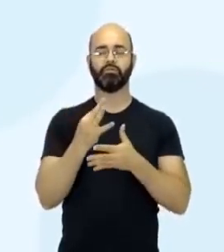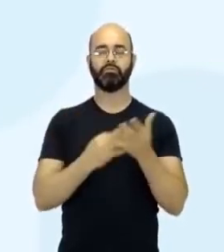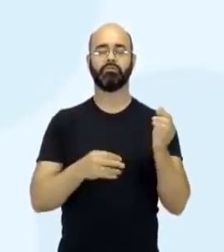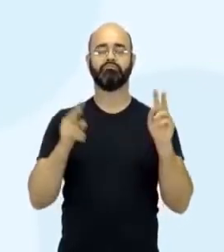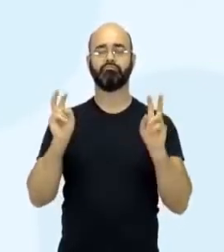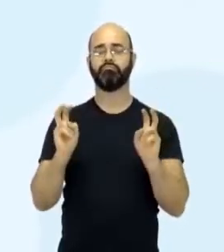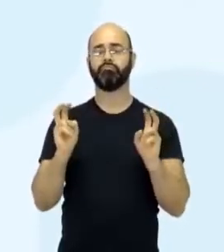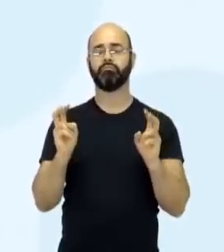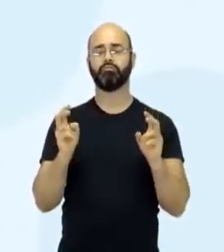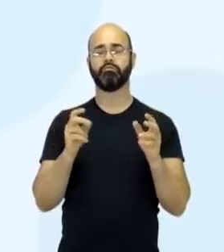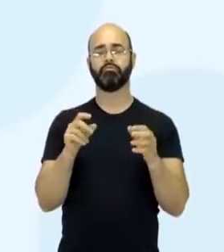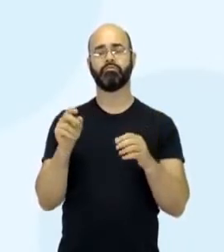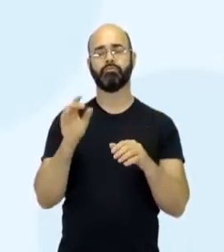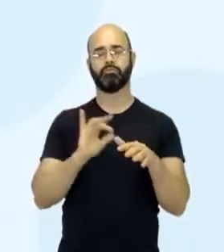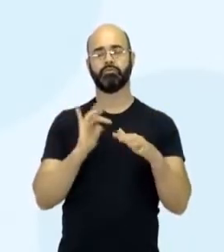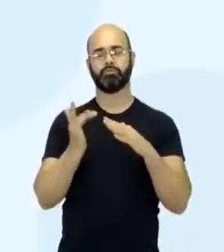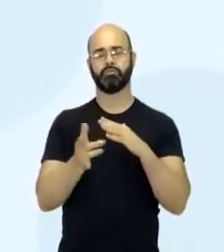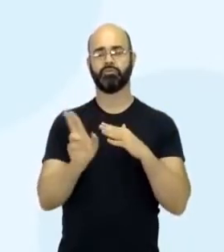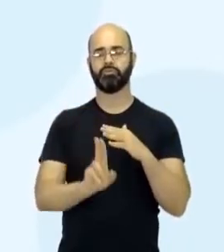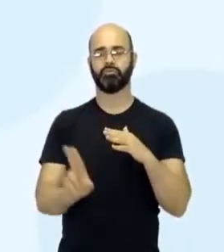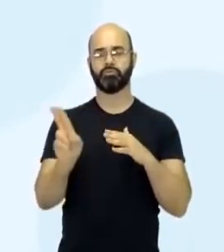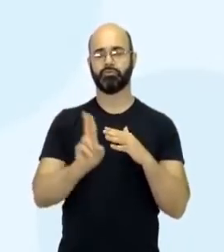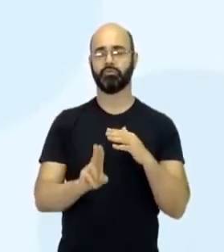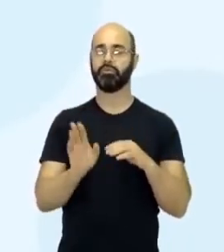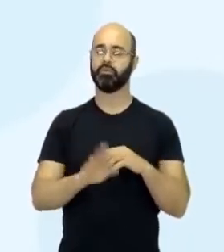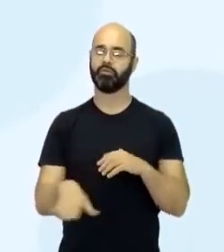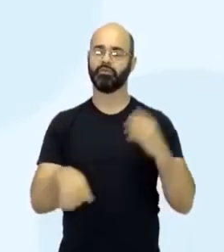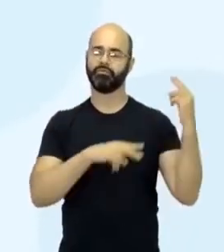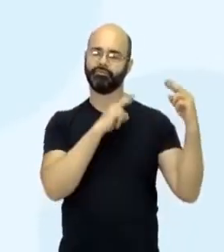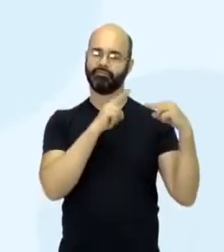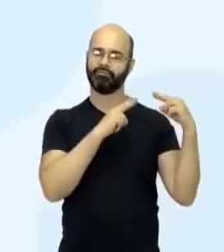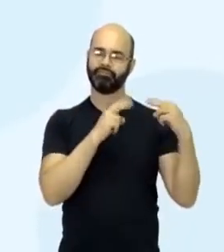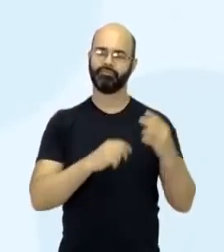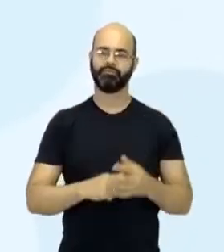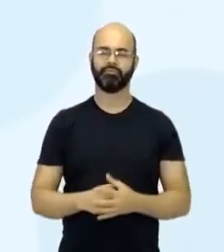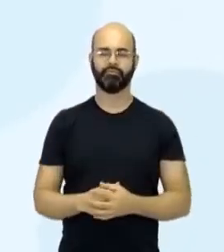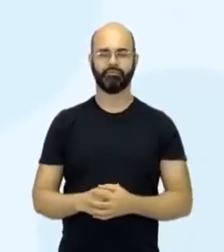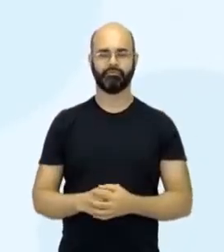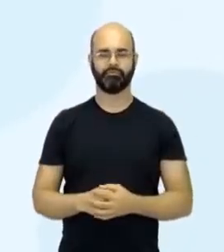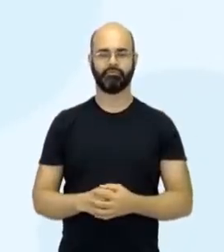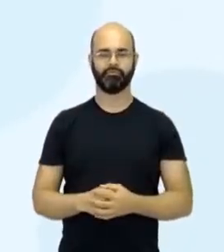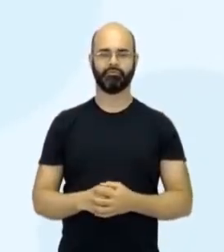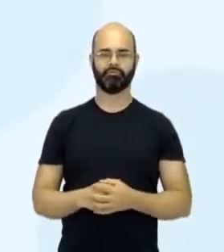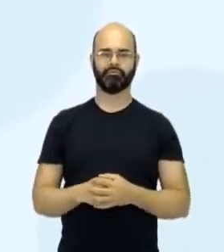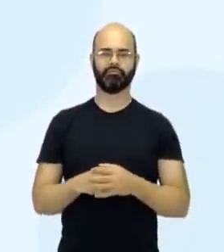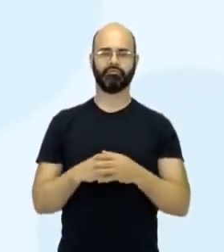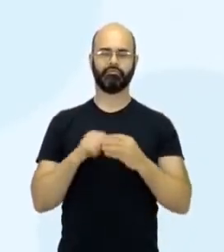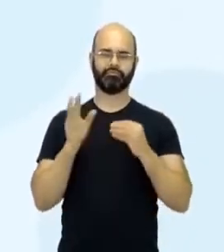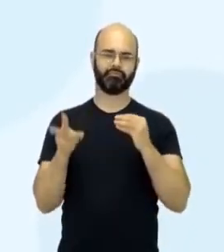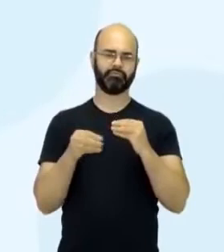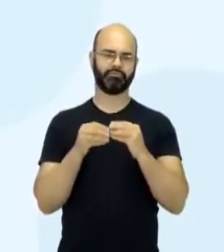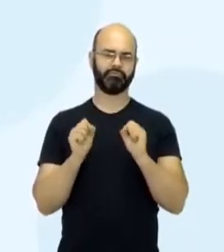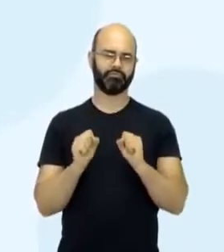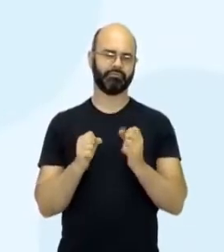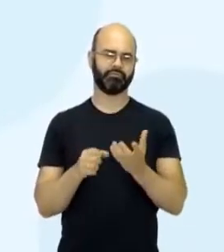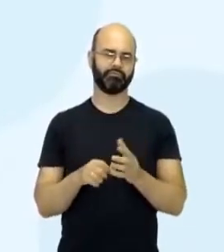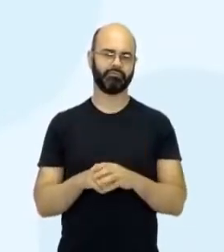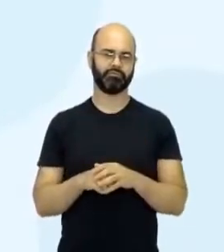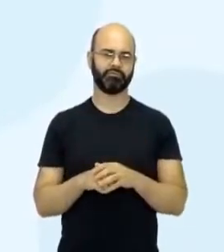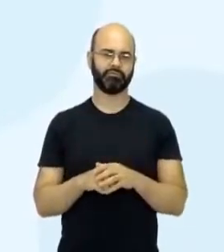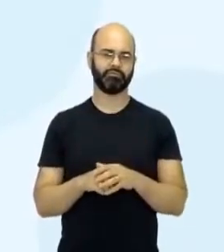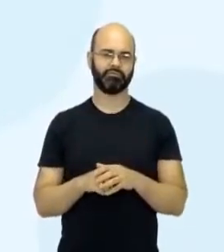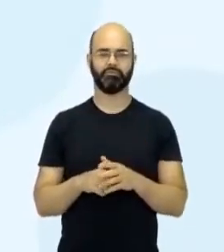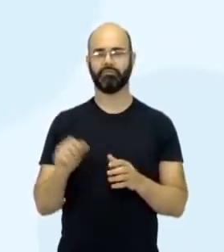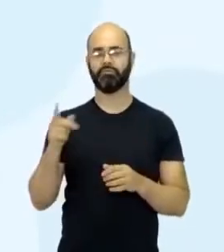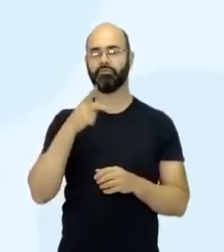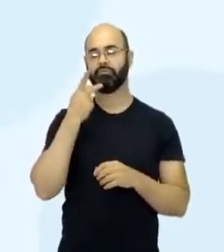fala sobre o uso das redes sociais para crianças e adolescentes e podemos complementar aí, né? Ele não